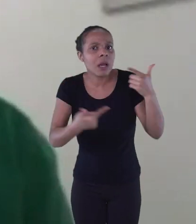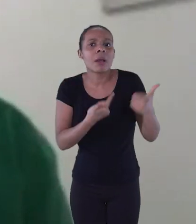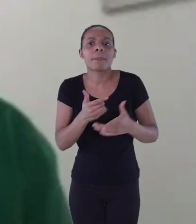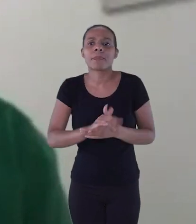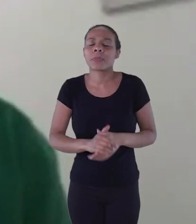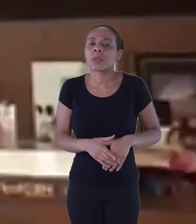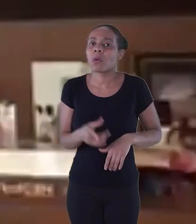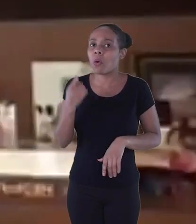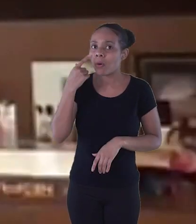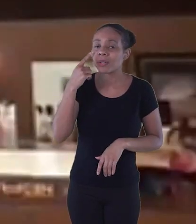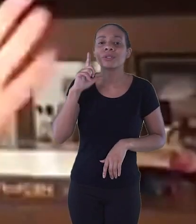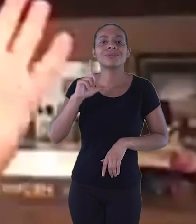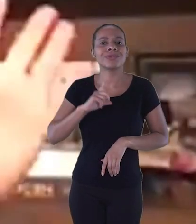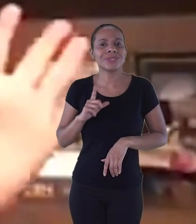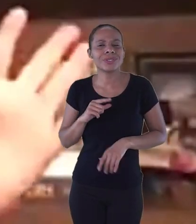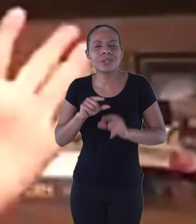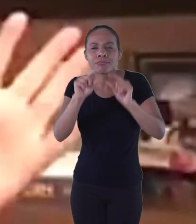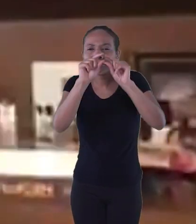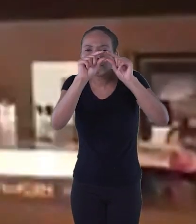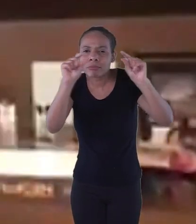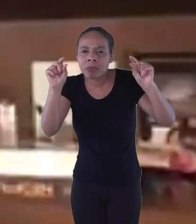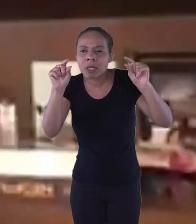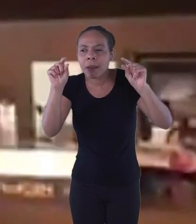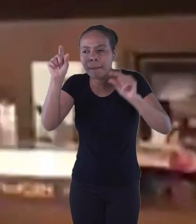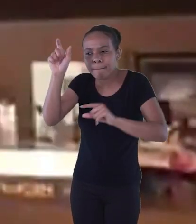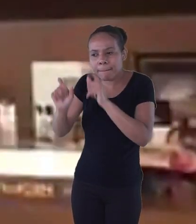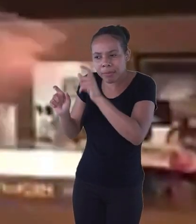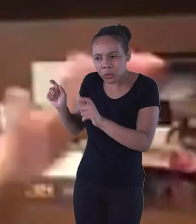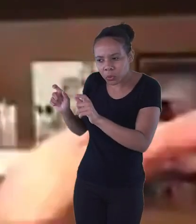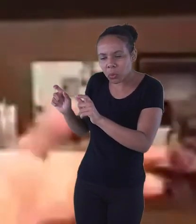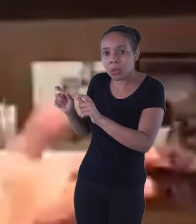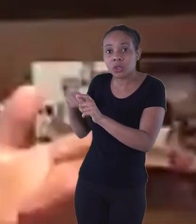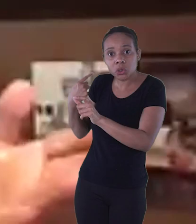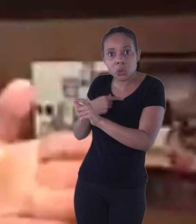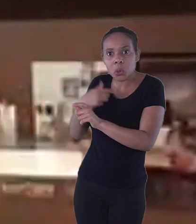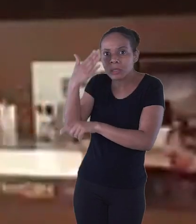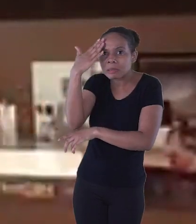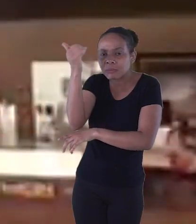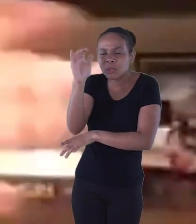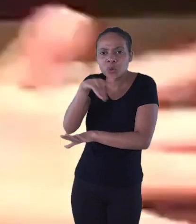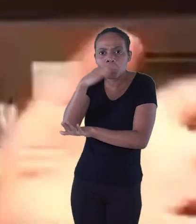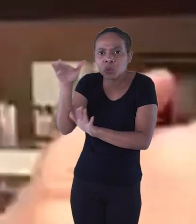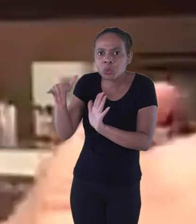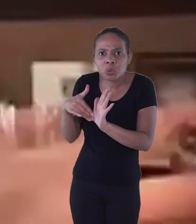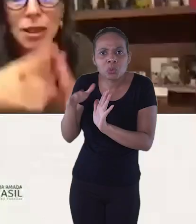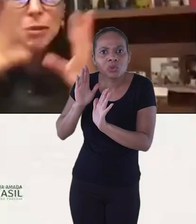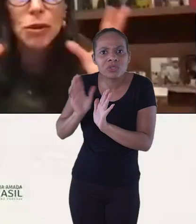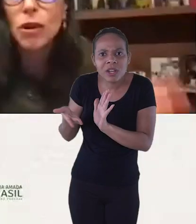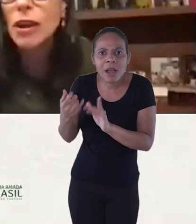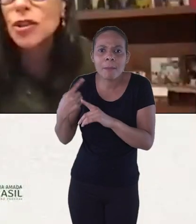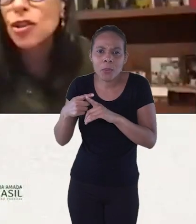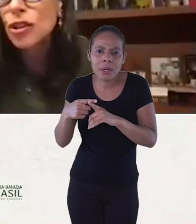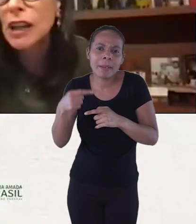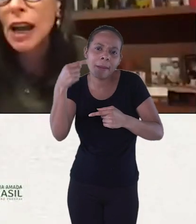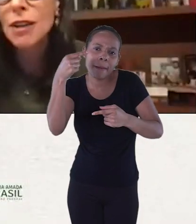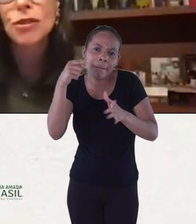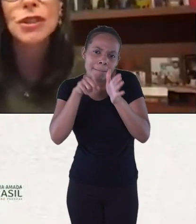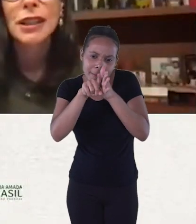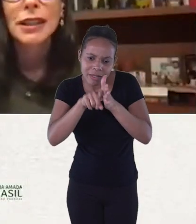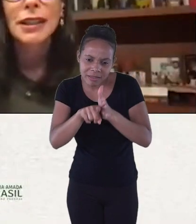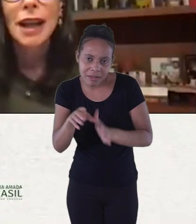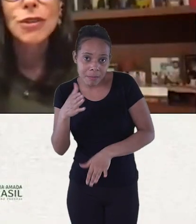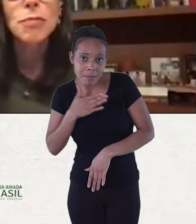tinha verbetes que a gente sabia tudo da pessoa. Até verbetes da nossa, que eram pesquisas minhas e do Flávio, a gente sabia tudo. Agora,